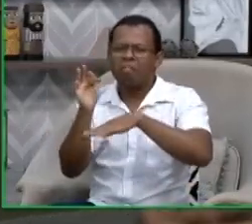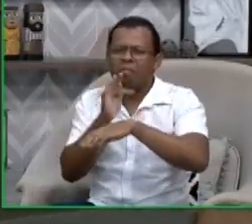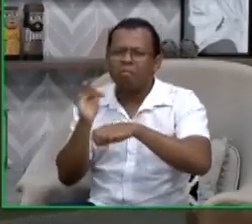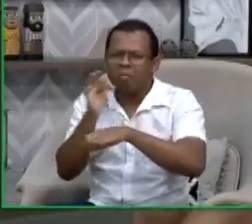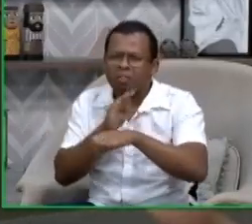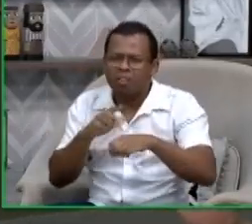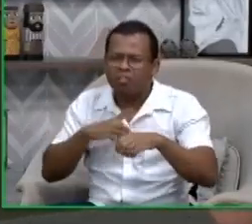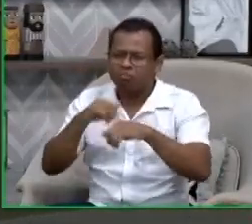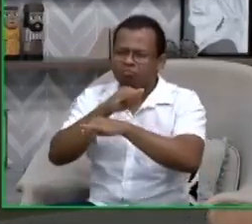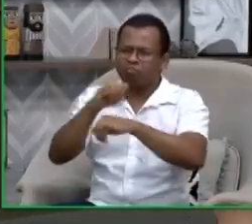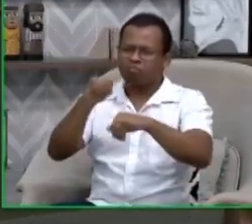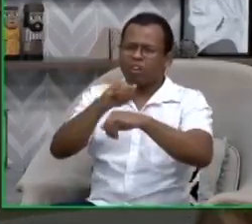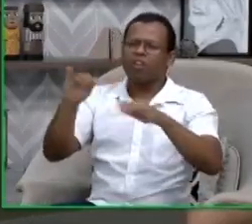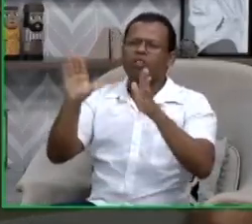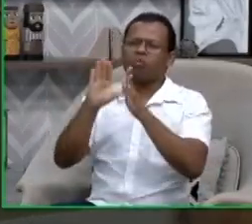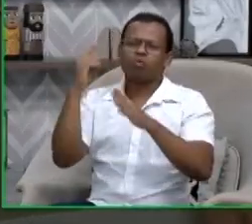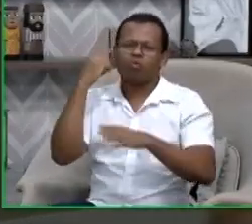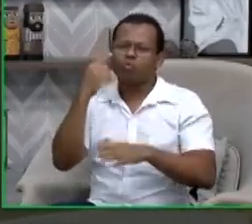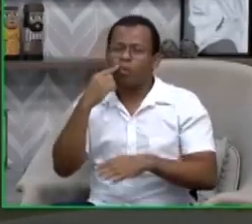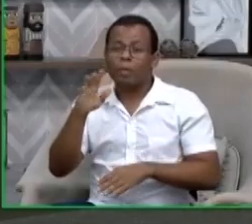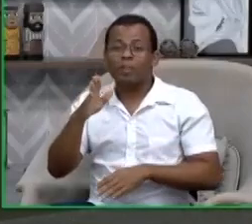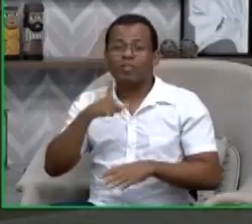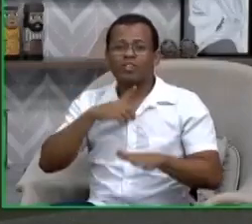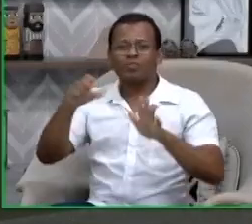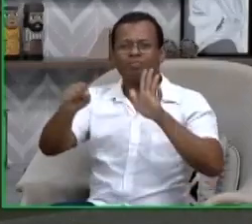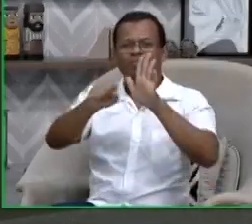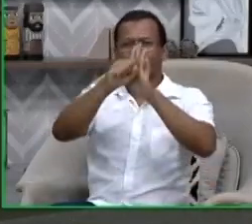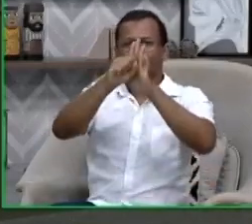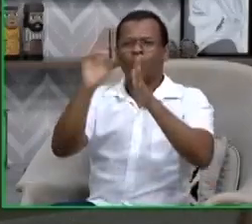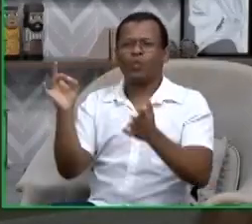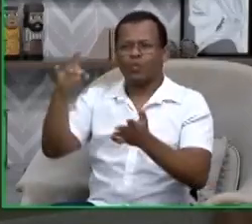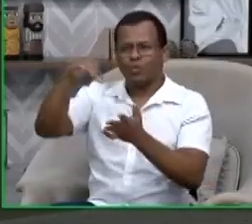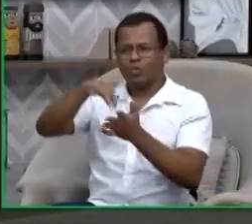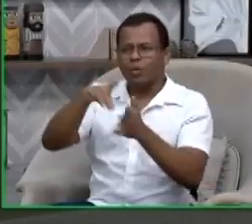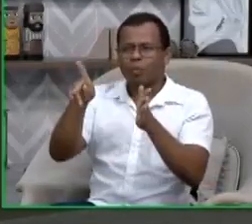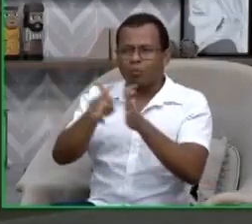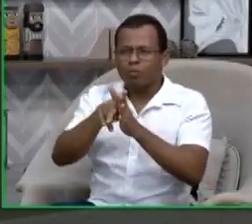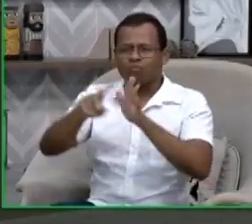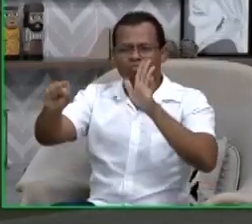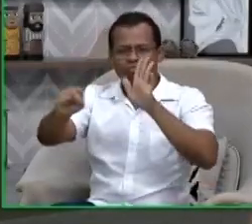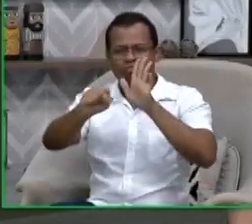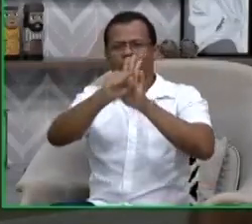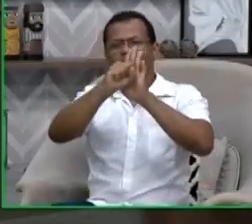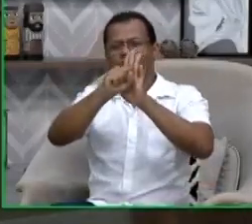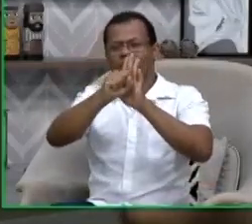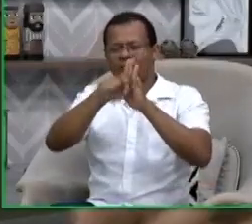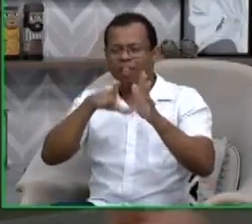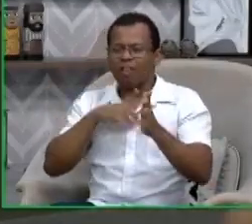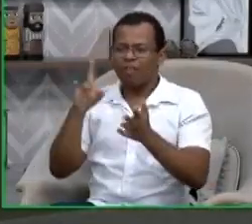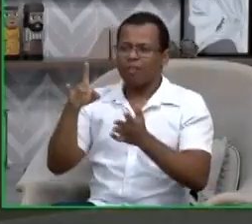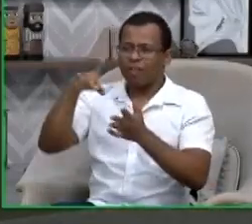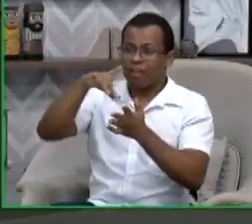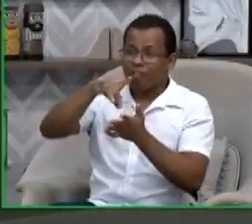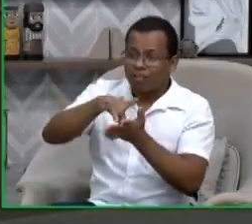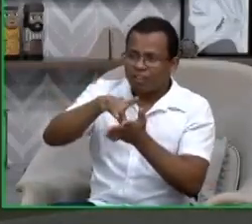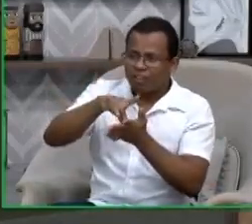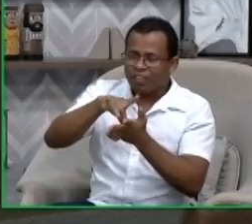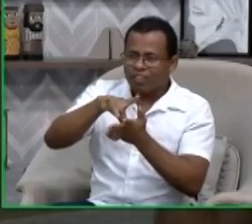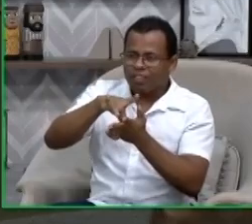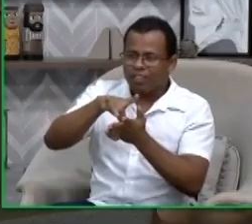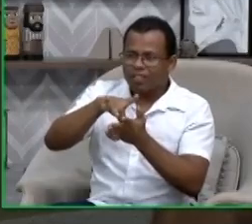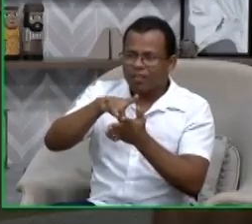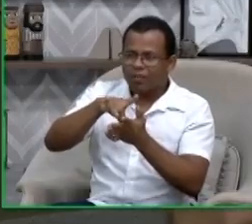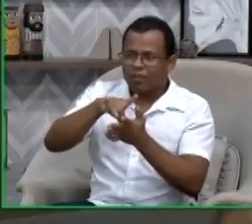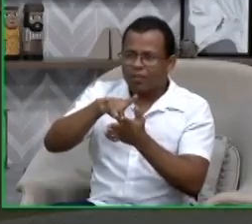na comunidade surda, mas não havia um reconhecimento oficial, um marco legal que oficializasse, então,